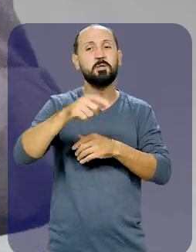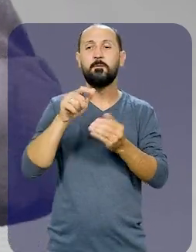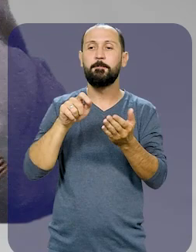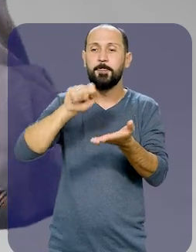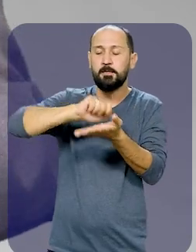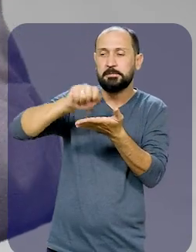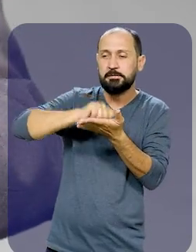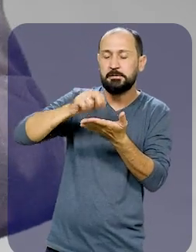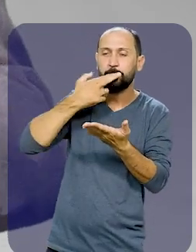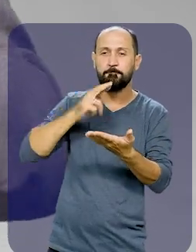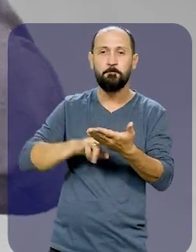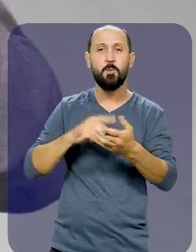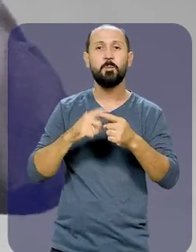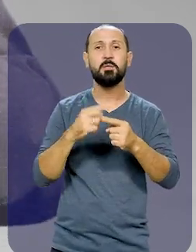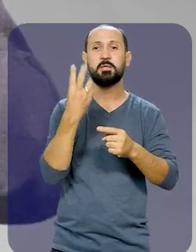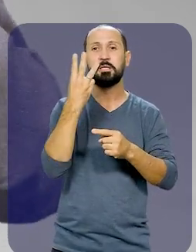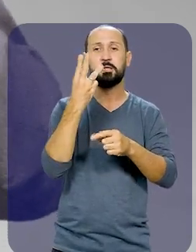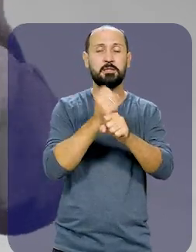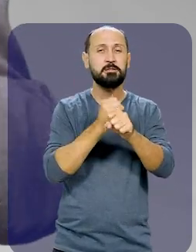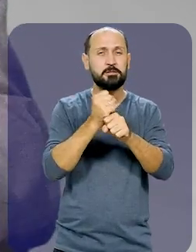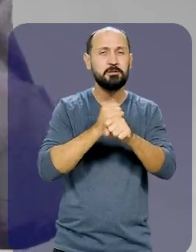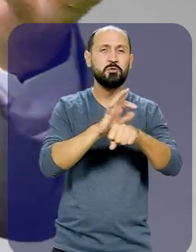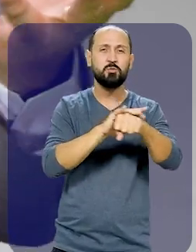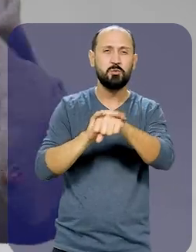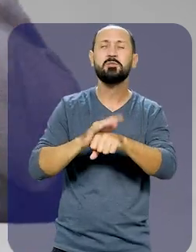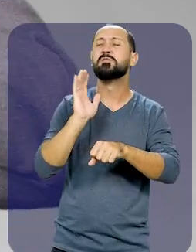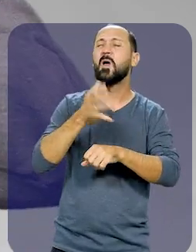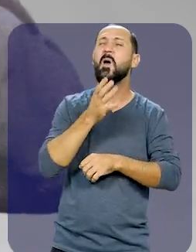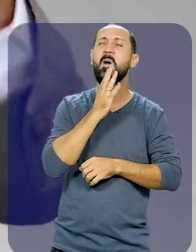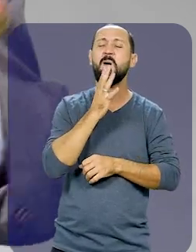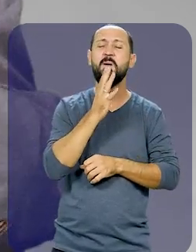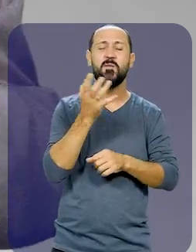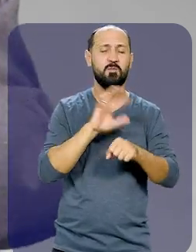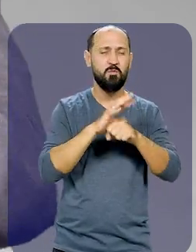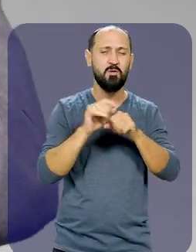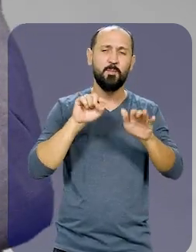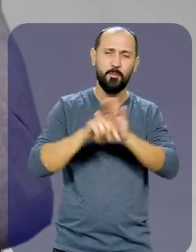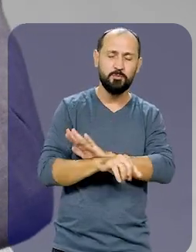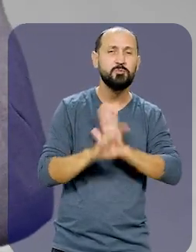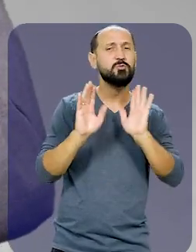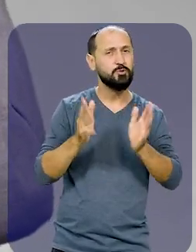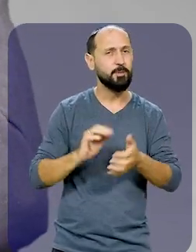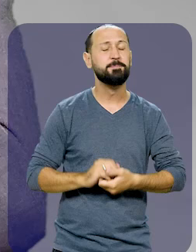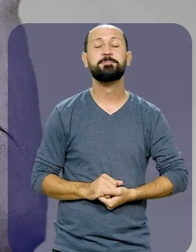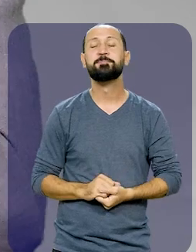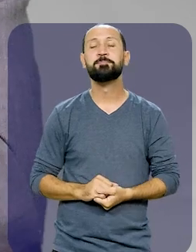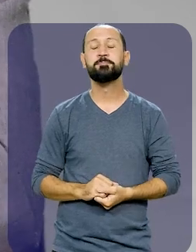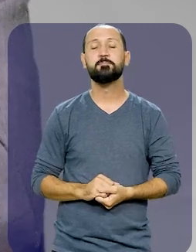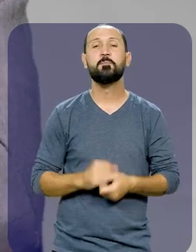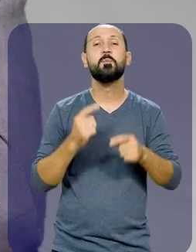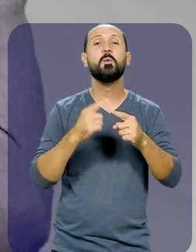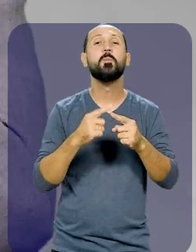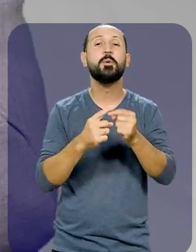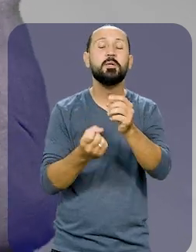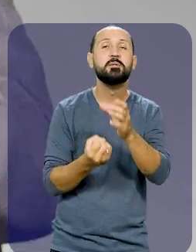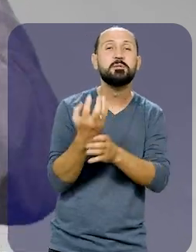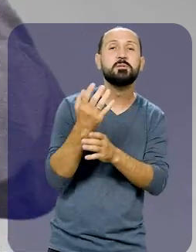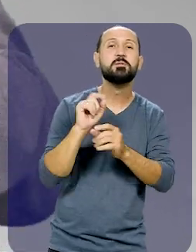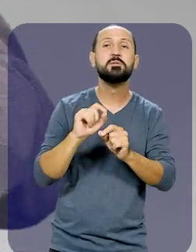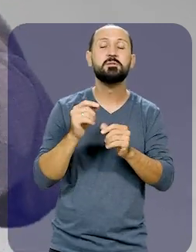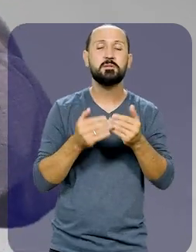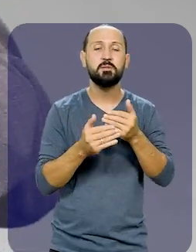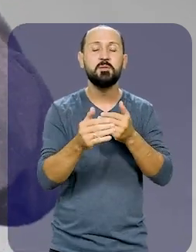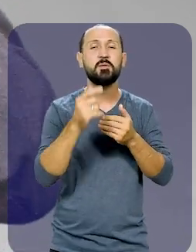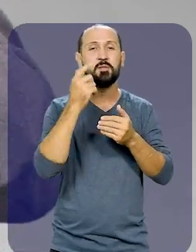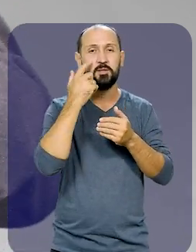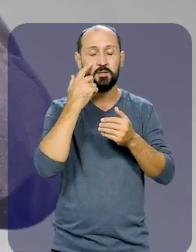revistas, porque já tem 3 anos de doença, já deu. Hoje nós já conhecemos a Covid profundamente. Por que ocorre? O que é a